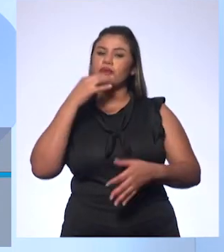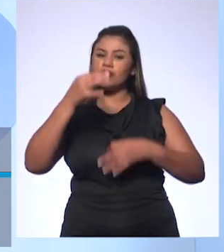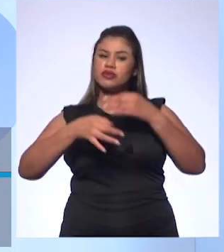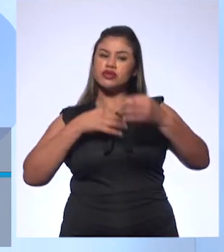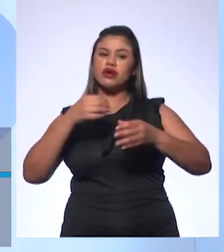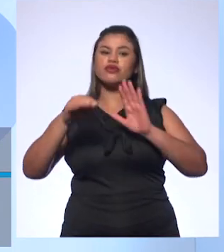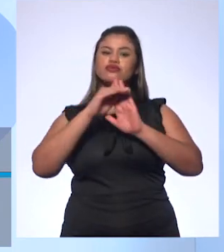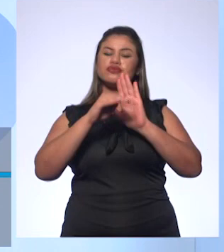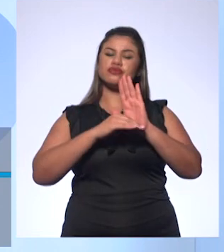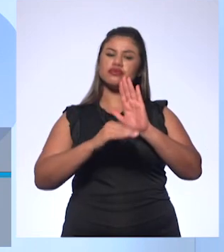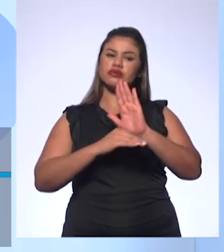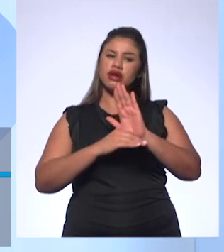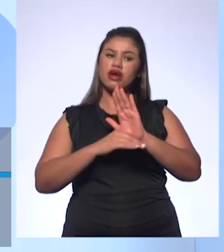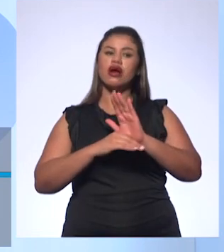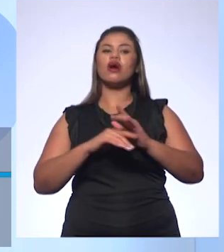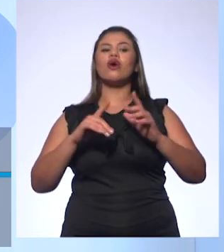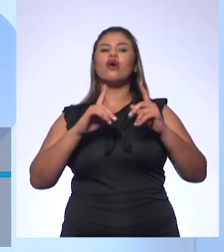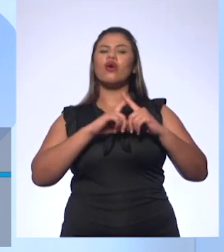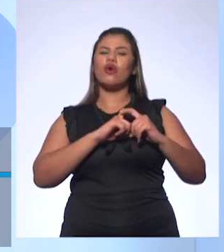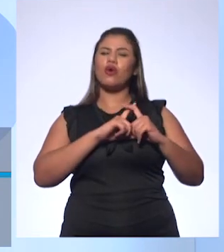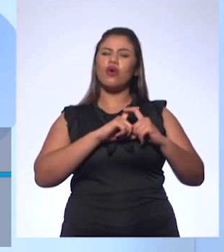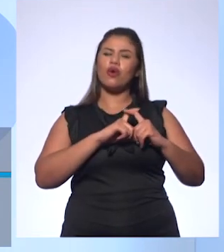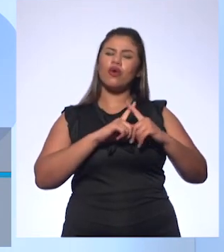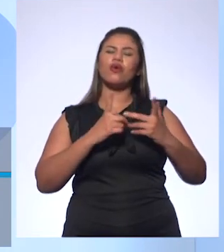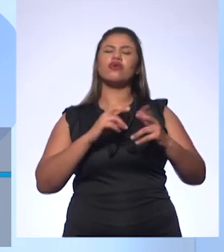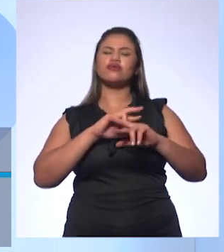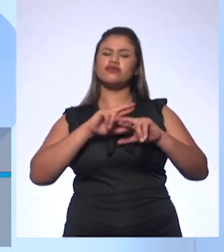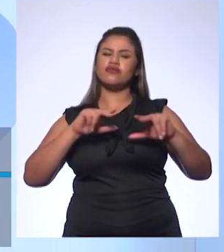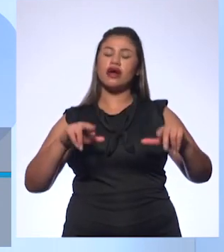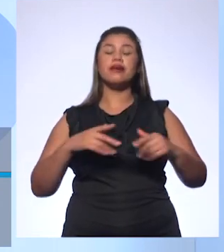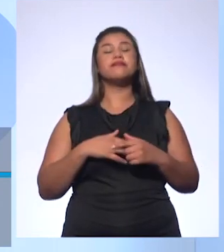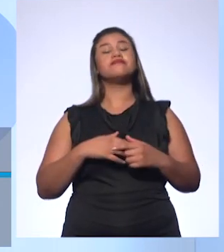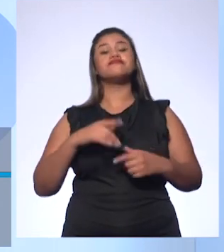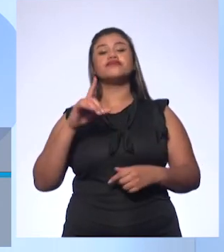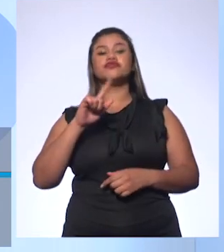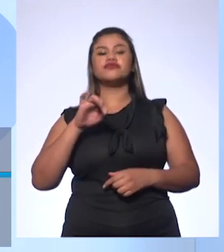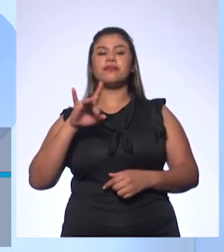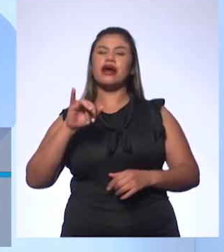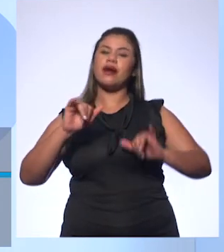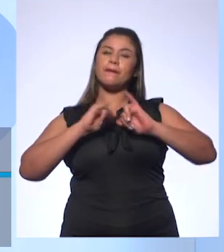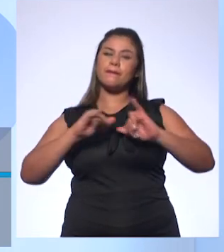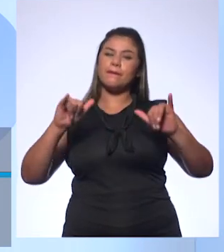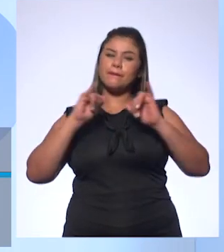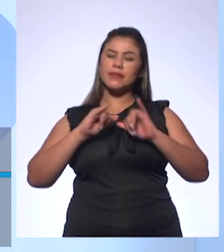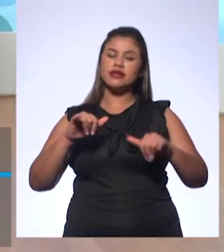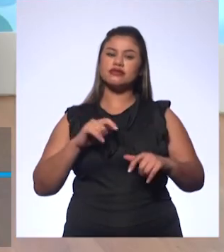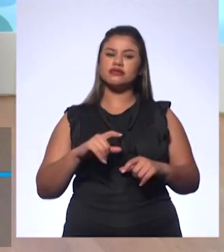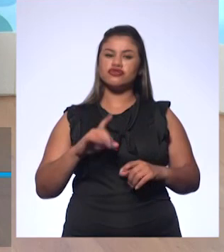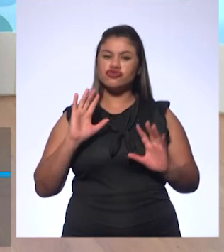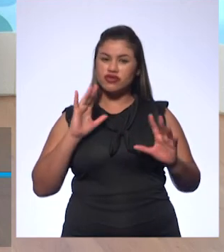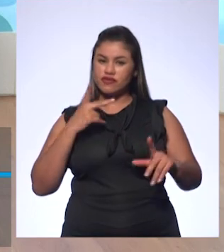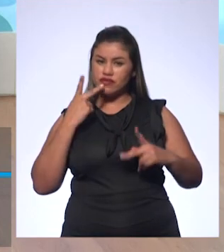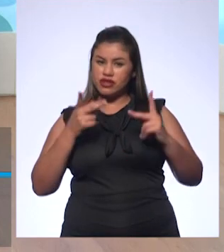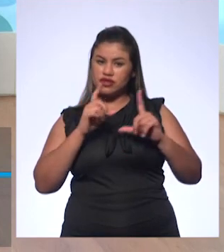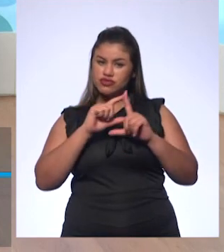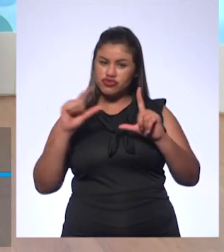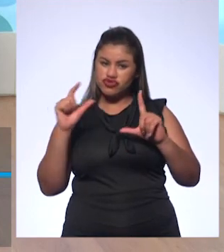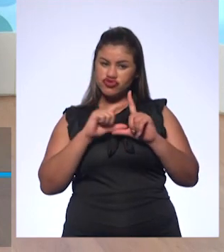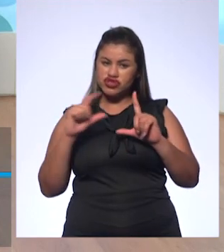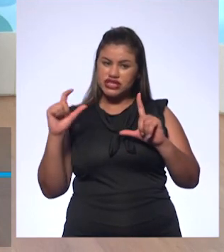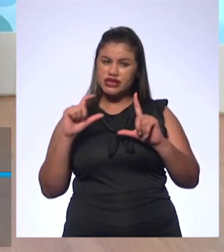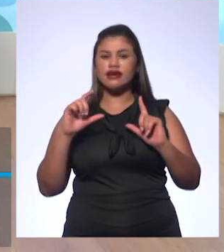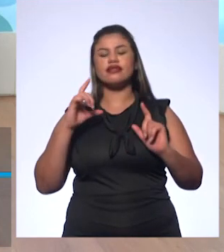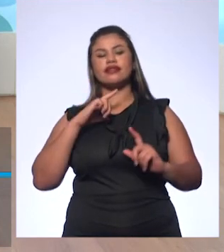esportes, classificados, horóscopo. Gilberto tinha colocado que tem muita propaganda. Eles colocaram né? tirinha também já, prof? Colocaram aqui, a